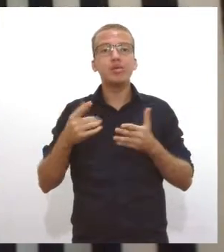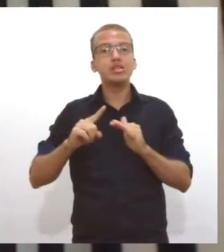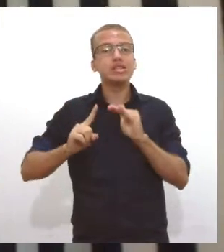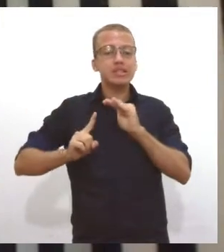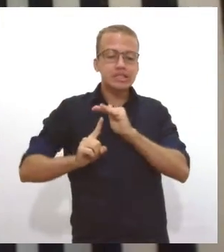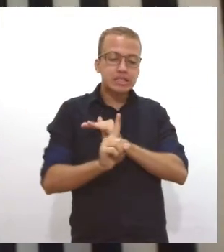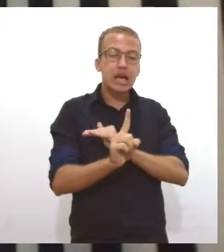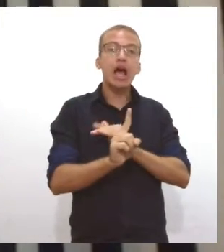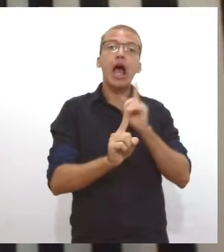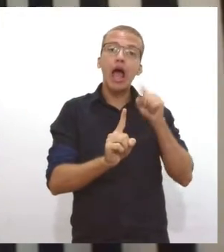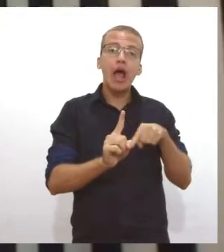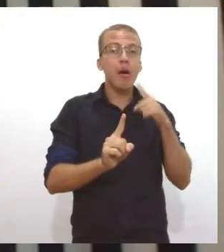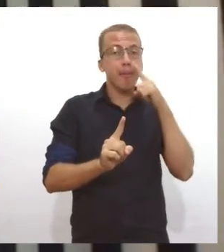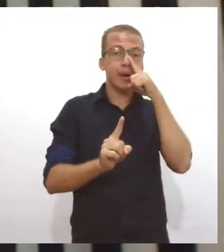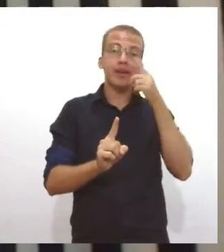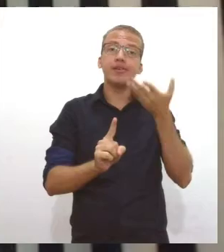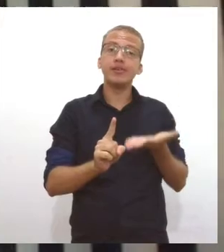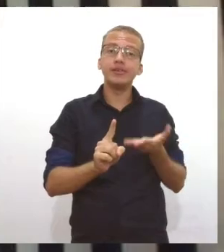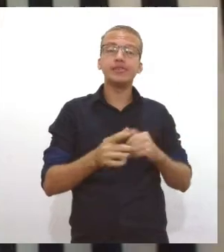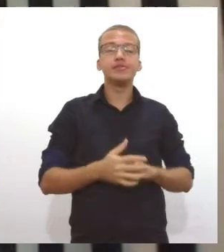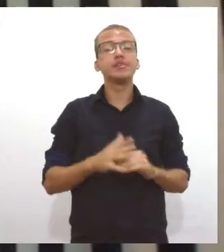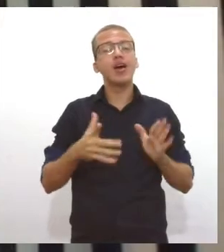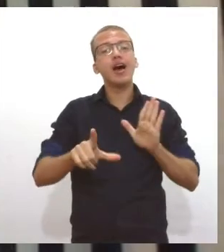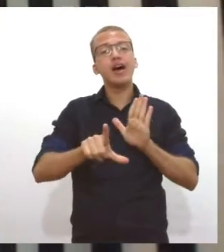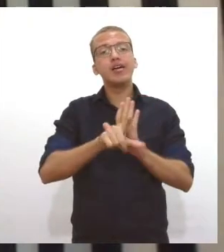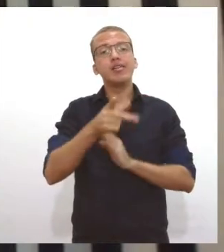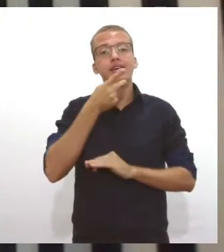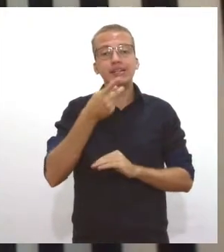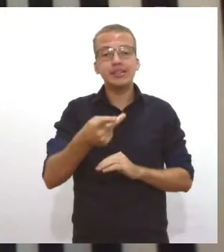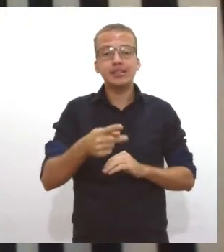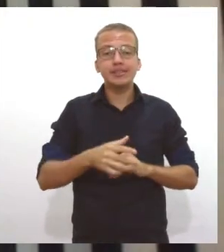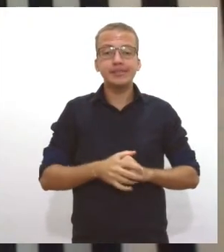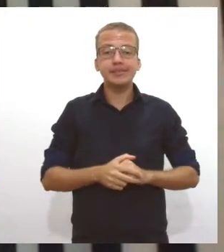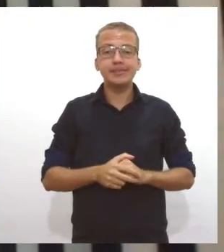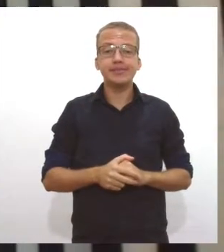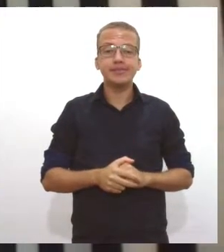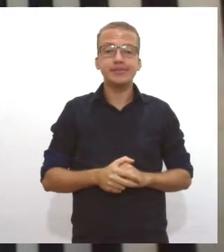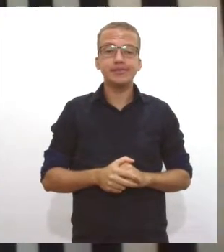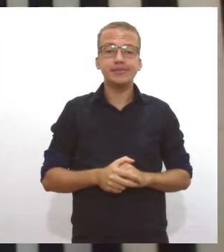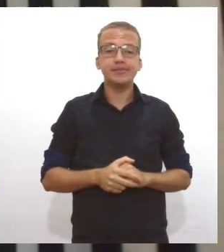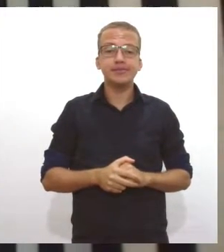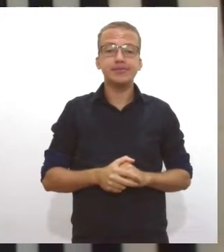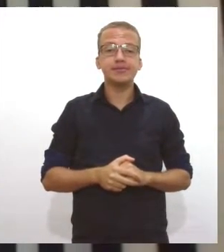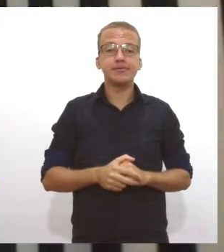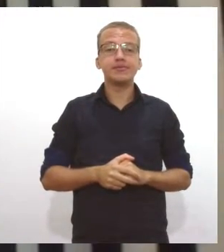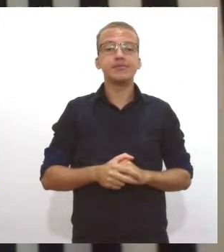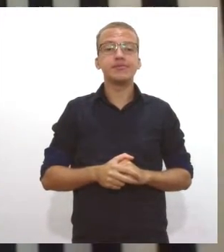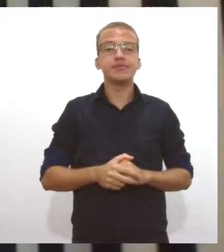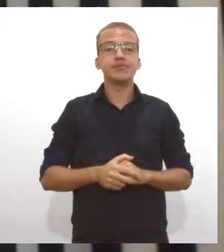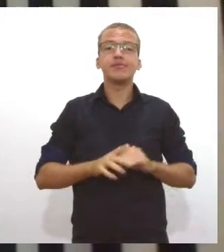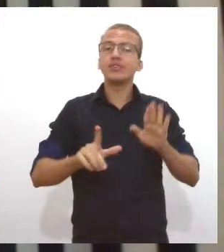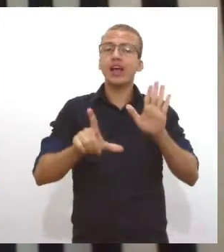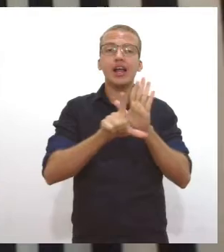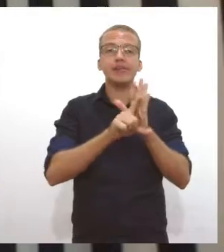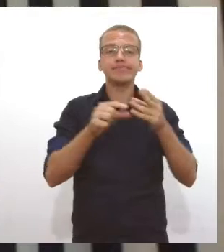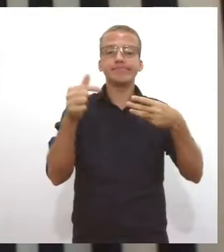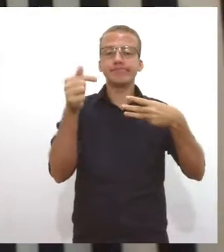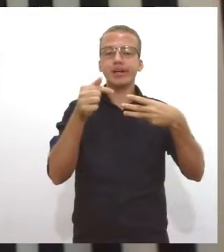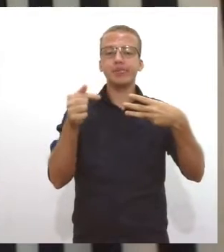para as grávidas então a lei já reforça aí só lei ela é muito curtia ela diz claramente aí...